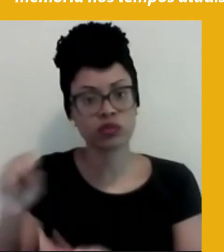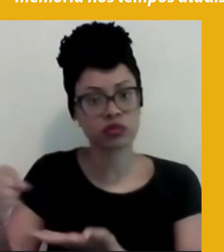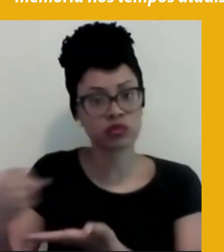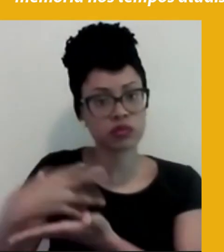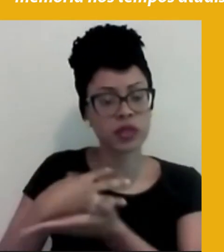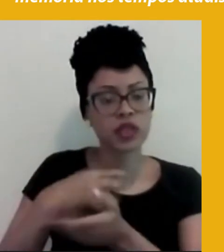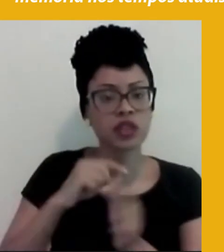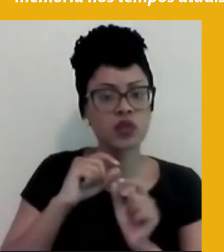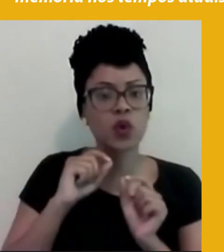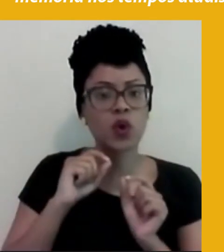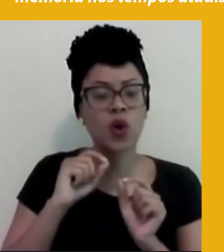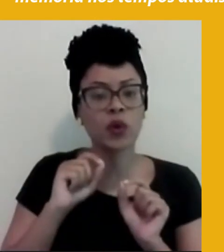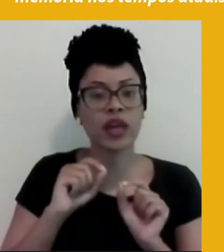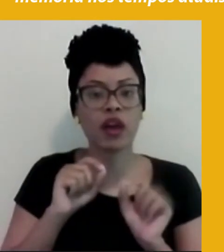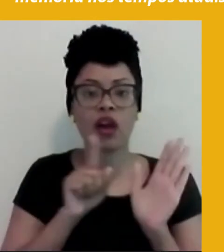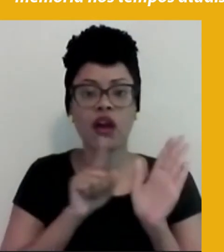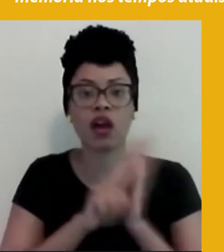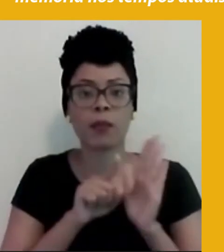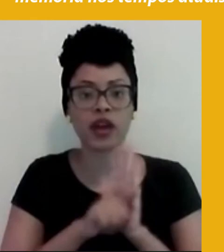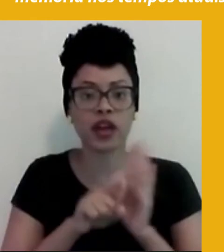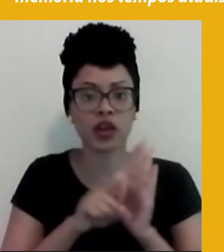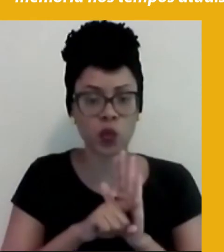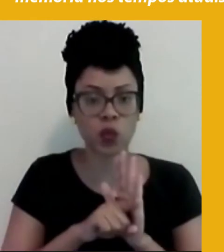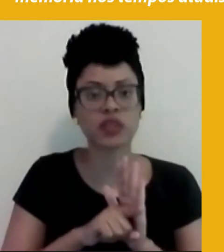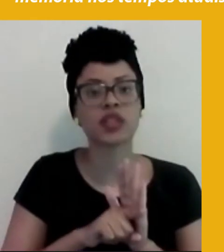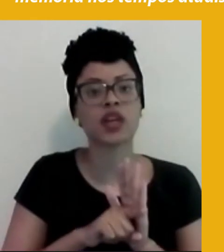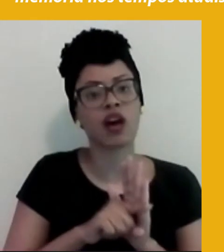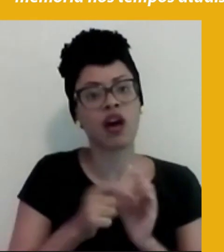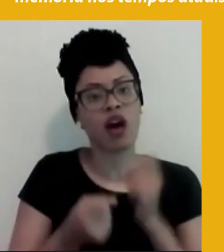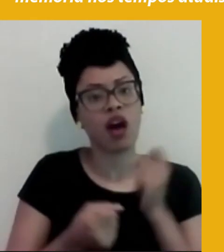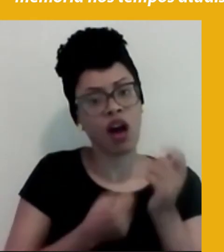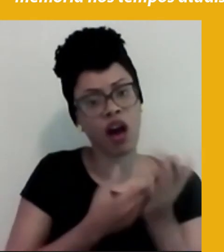compartilhar com vocês. A Débora